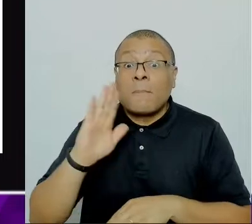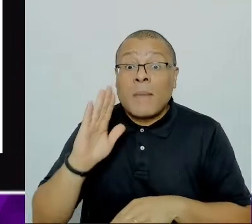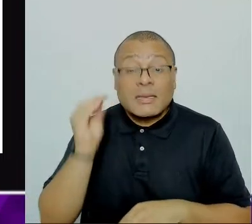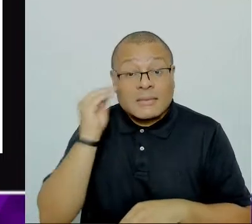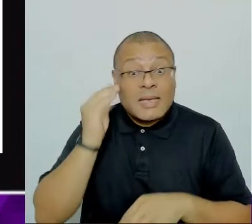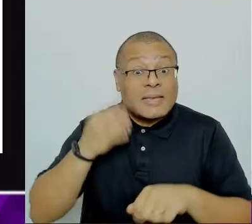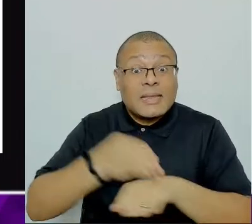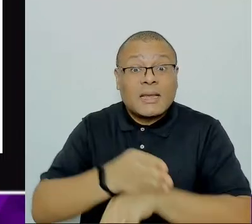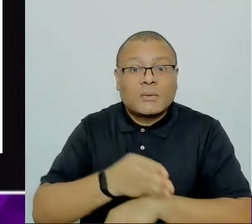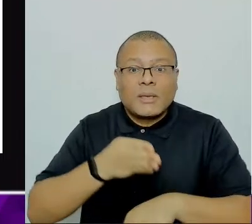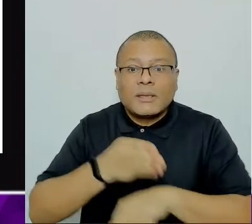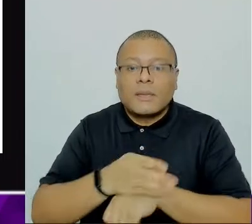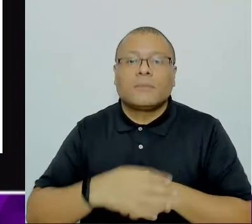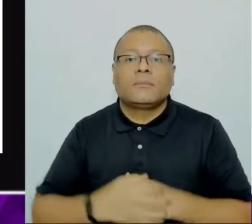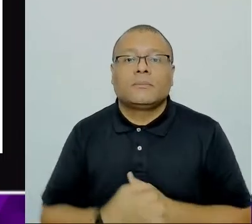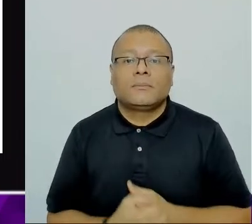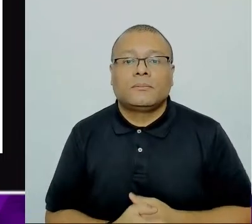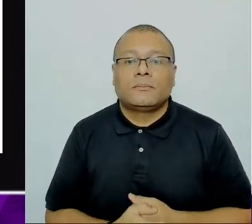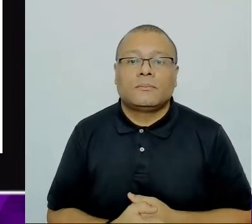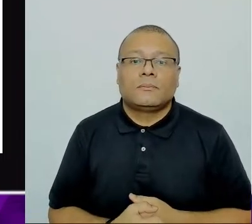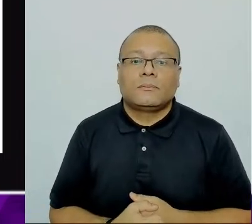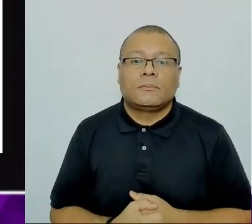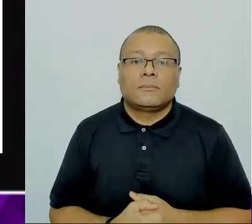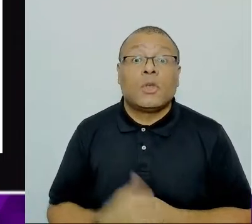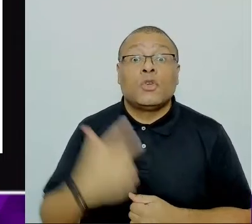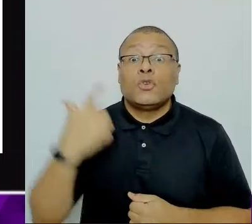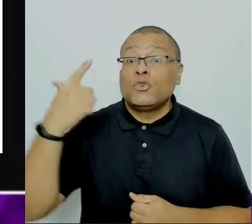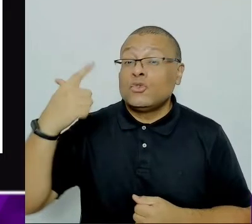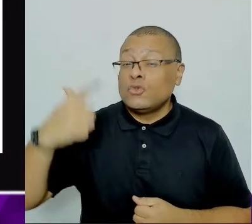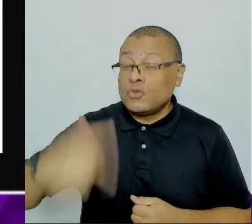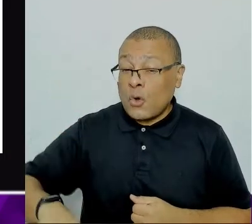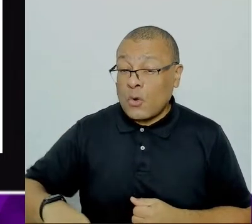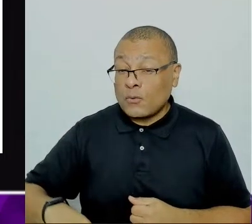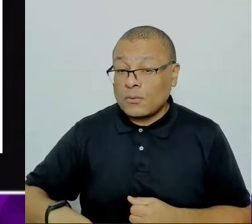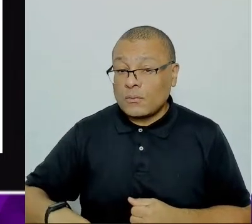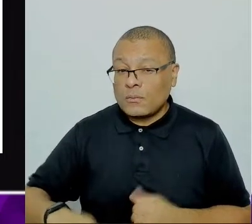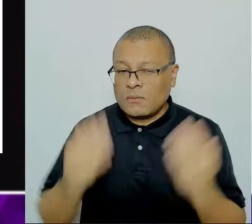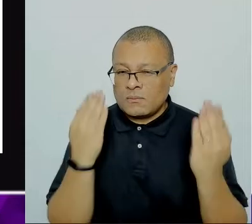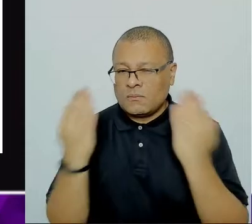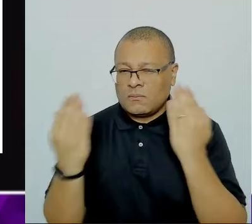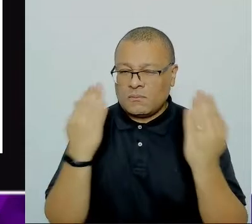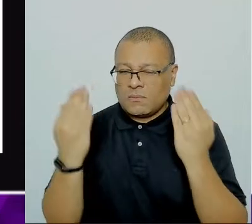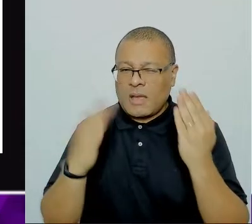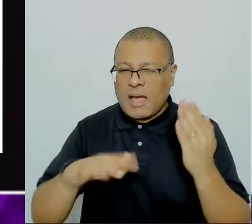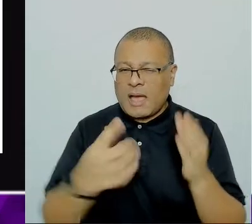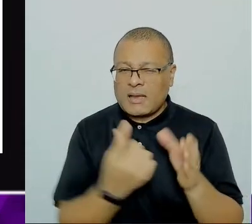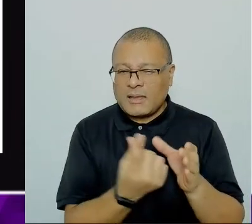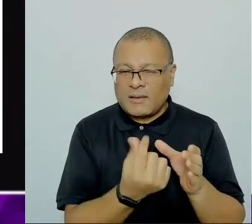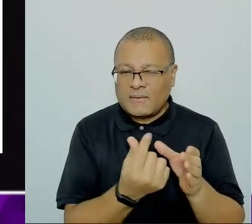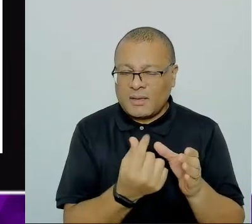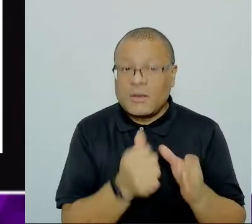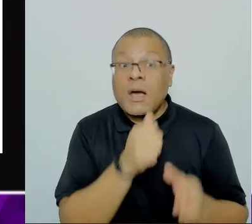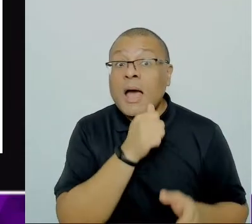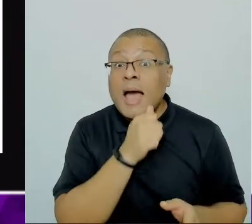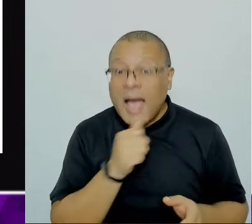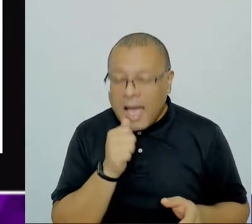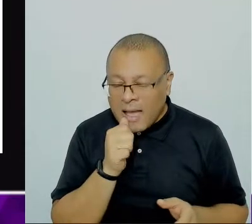mercado. De novo, se a gente for olhar a questão do mercado financeiro, a Amazon está trabalhando em